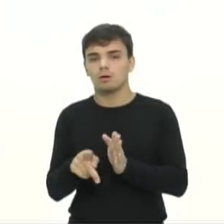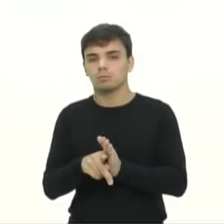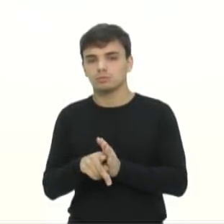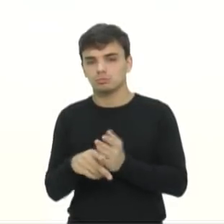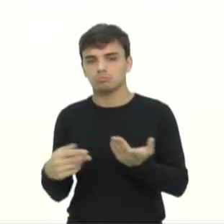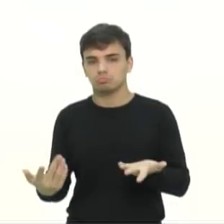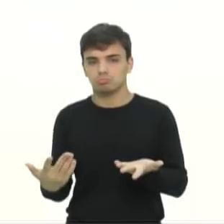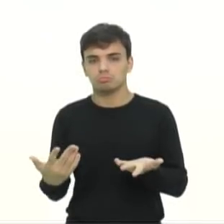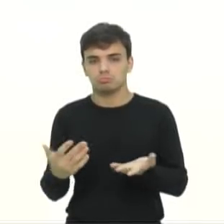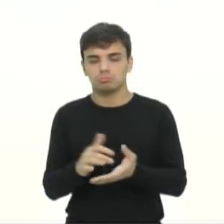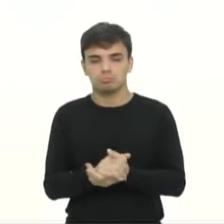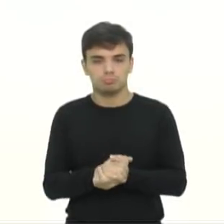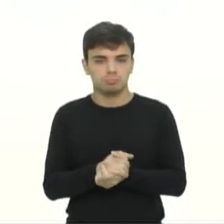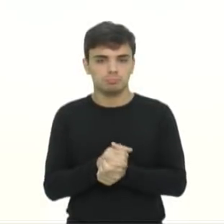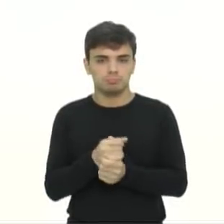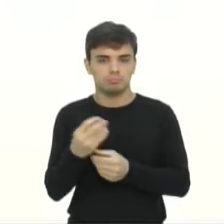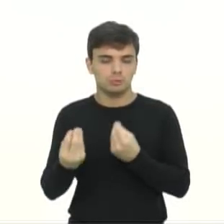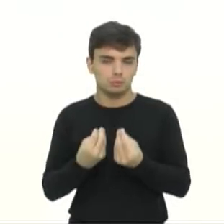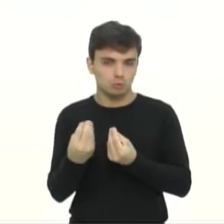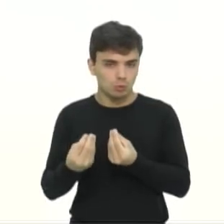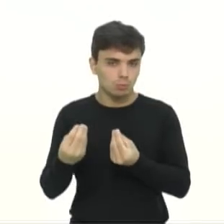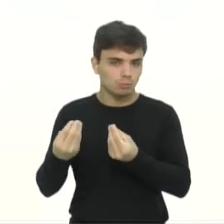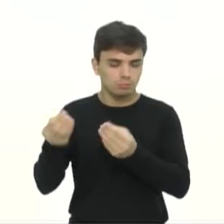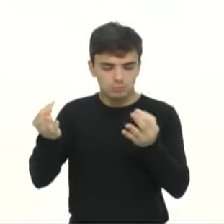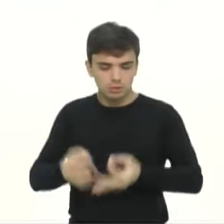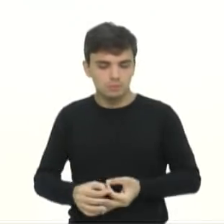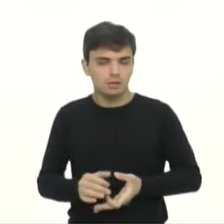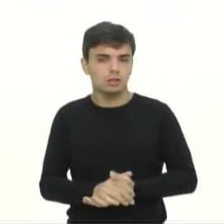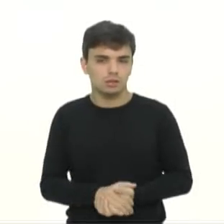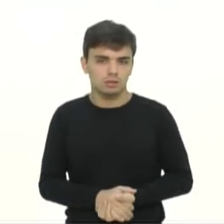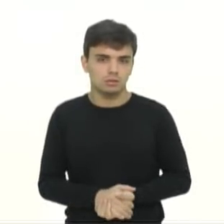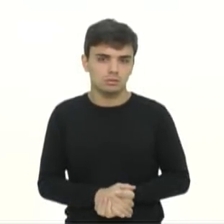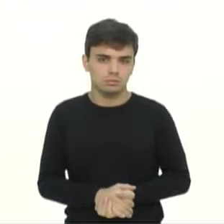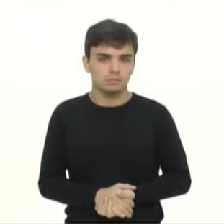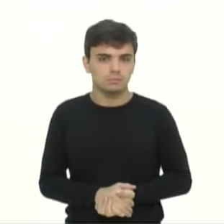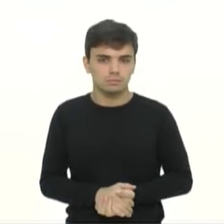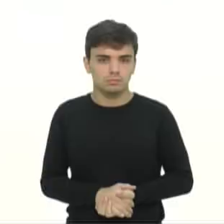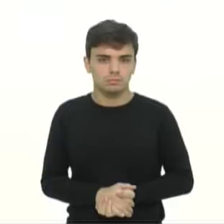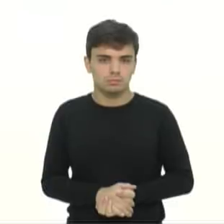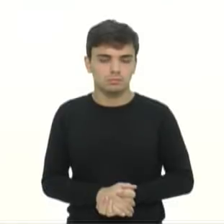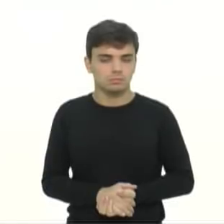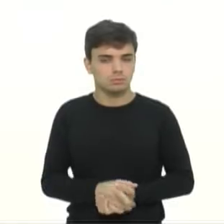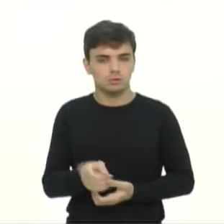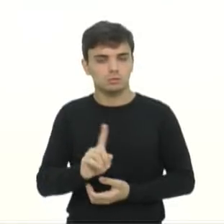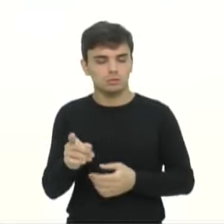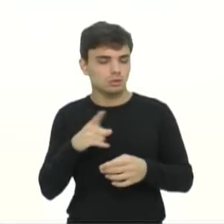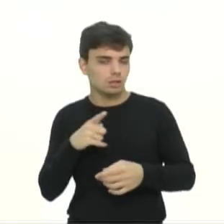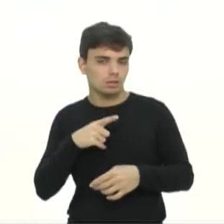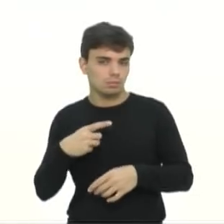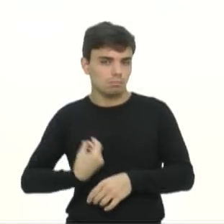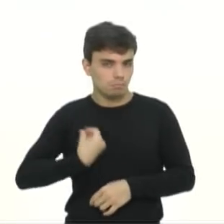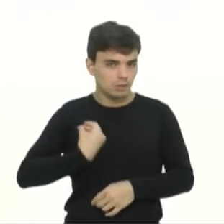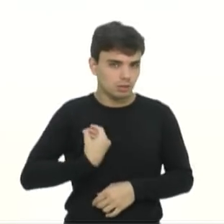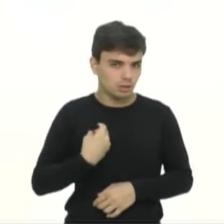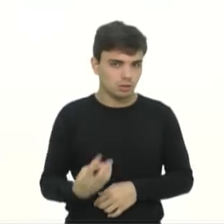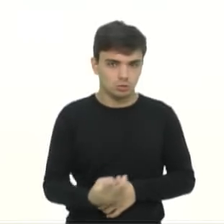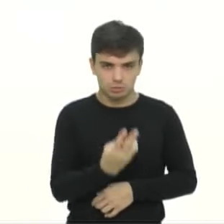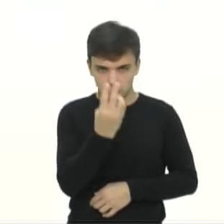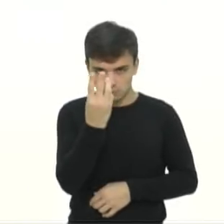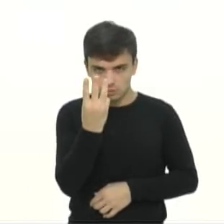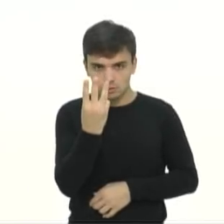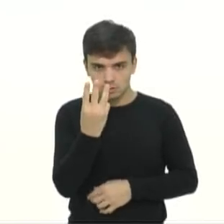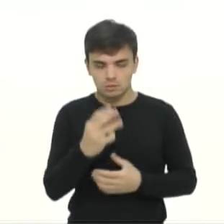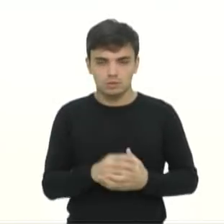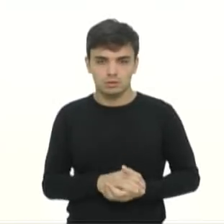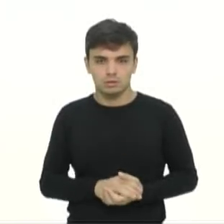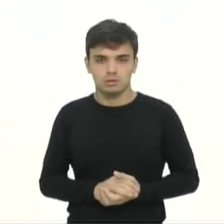queda lateral, como está retratado ali, então não caracterizou o ippon, né? Às vezes também não estava presente os 3 elementos lá, né? Que é